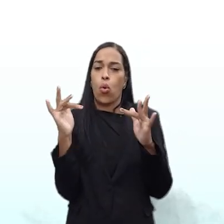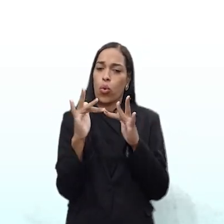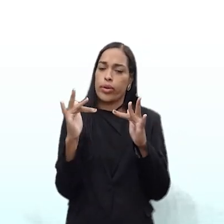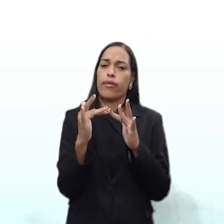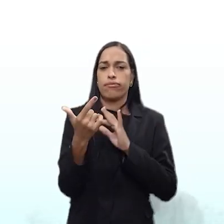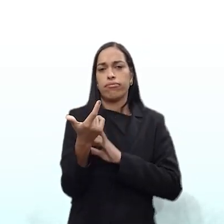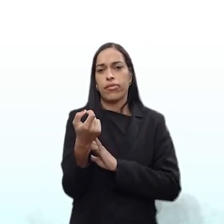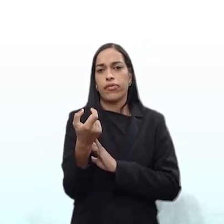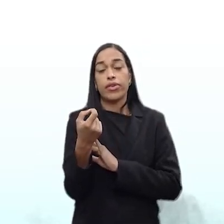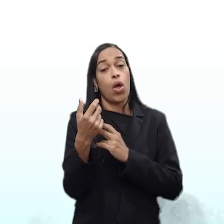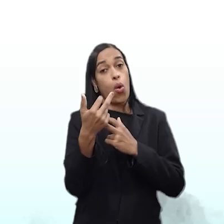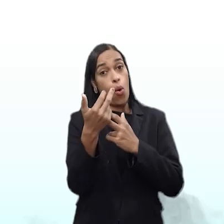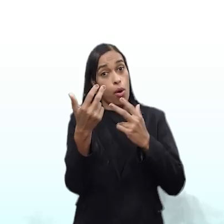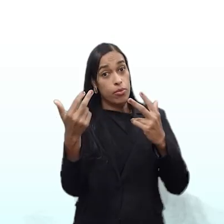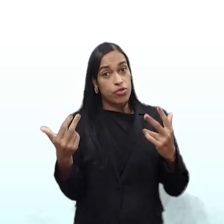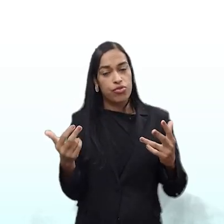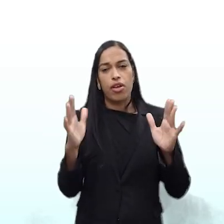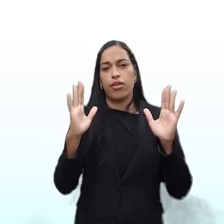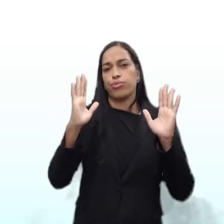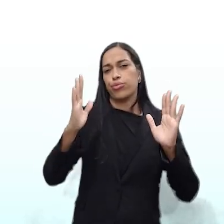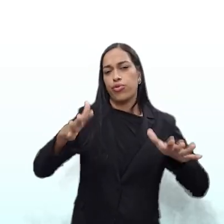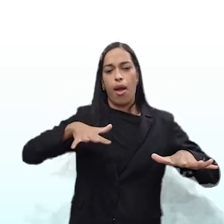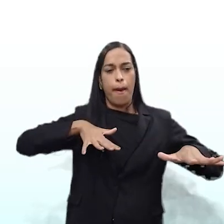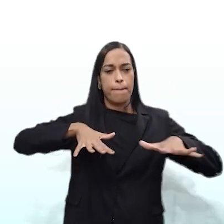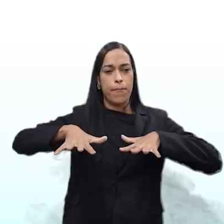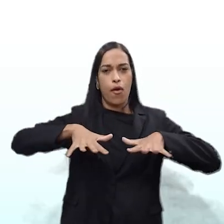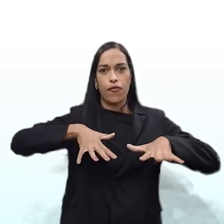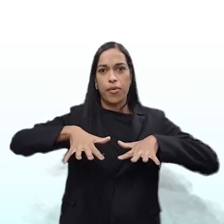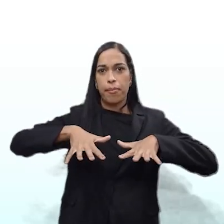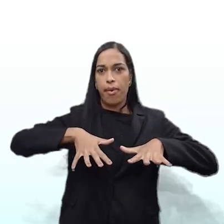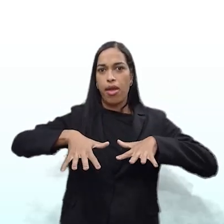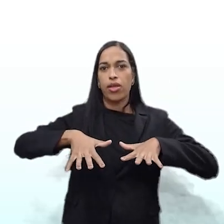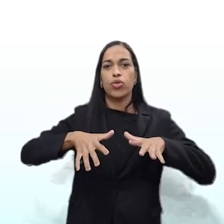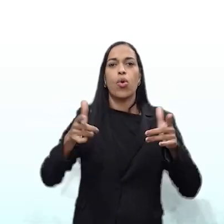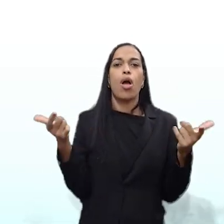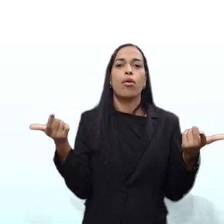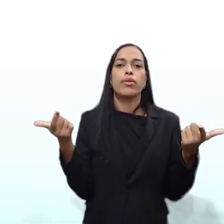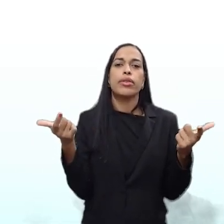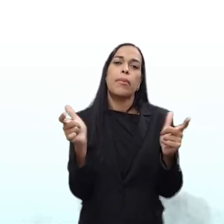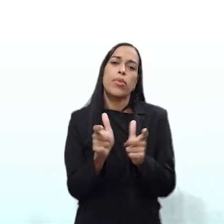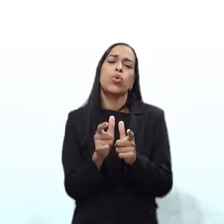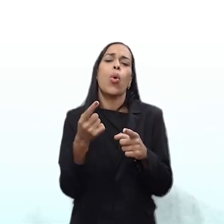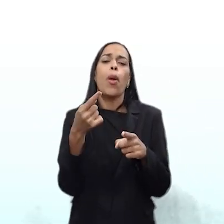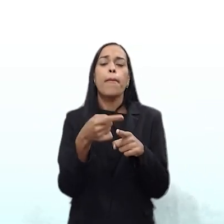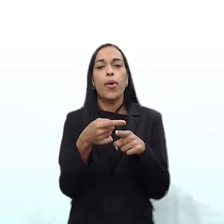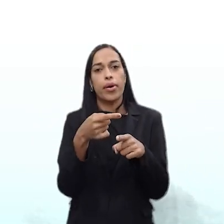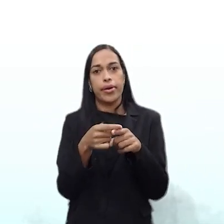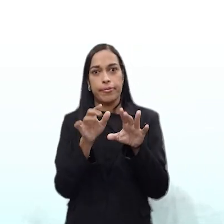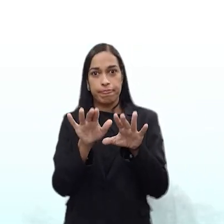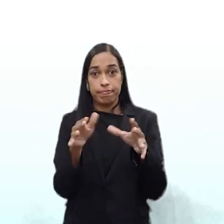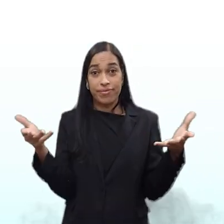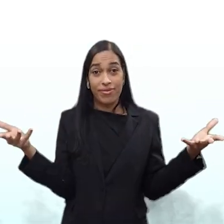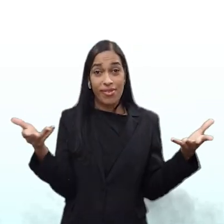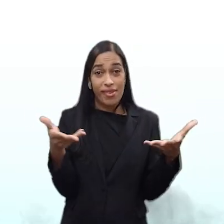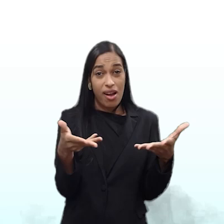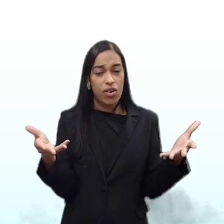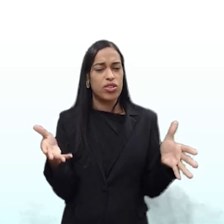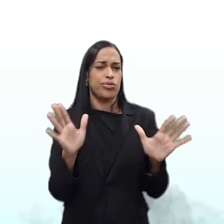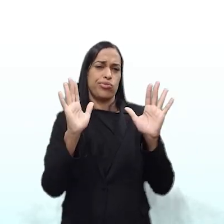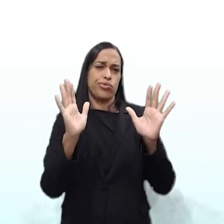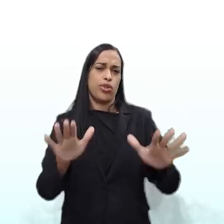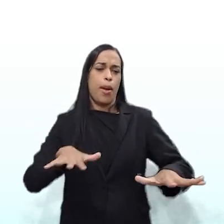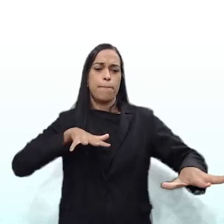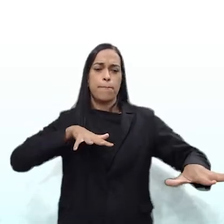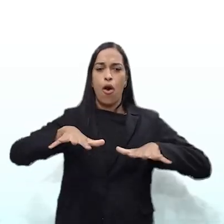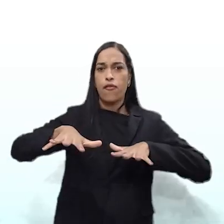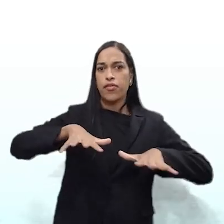o objeto já está em movimento, o coeficiente de atrito diminui, por quê? Porque agora ele está lá já em movimento,